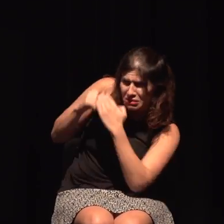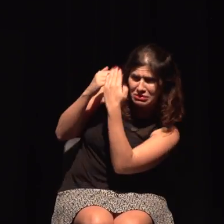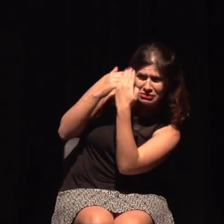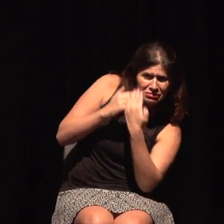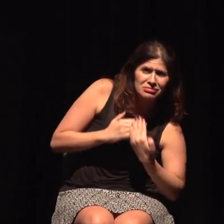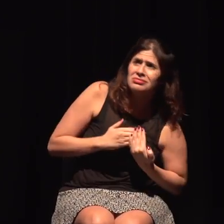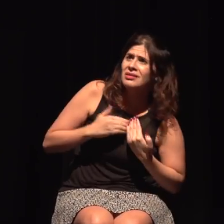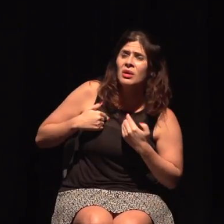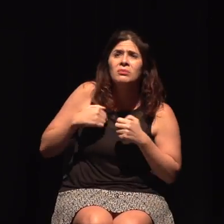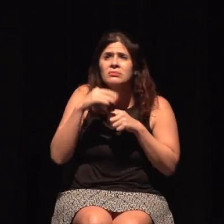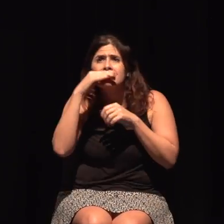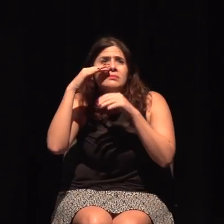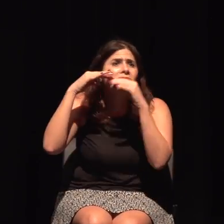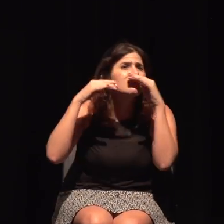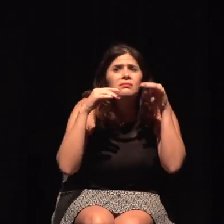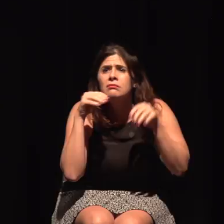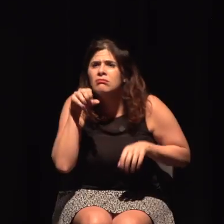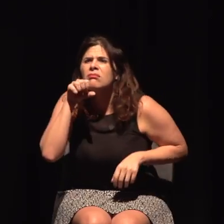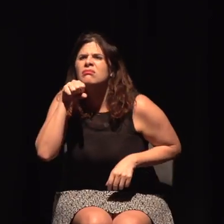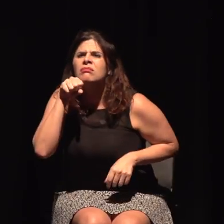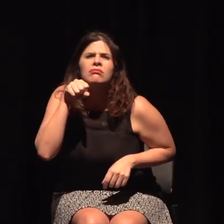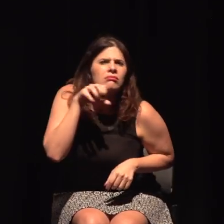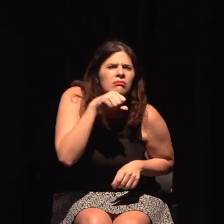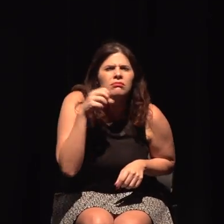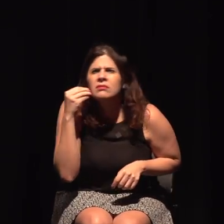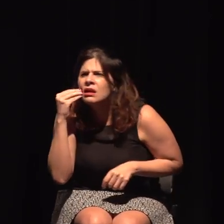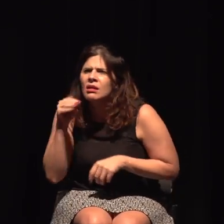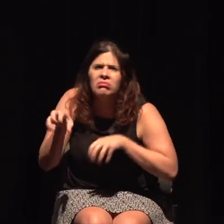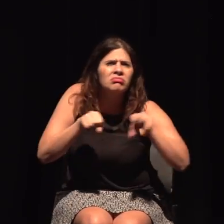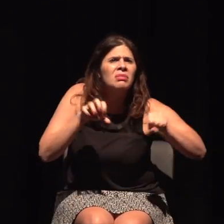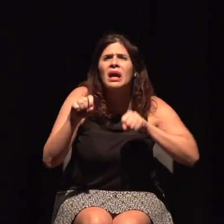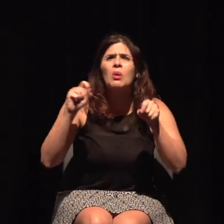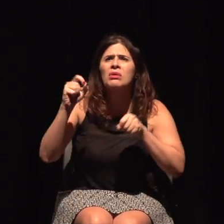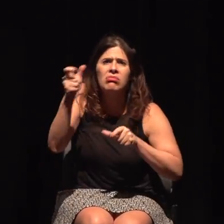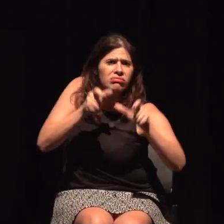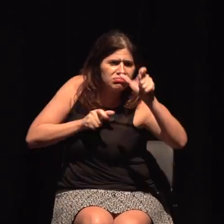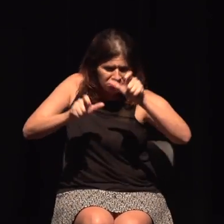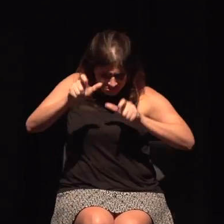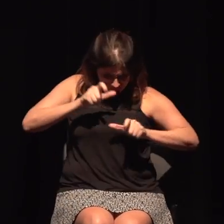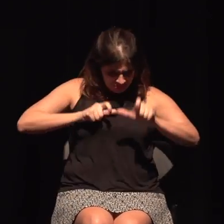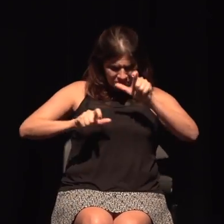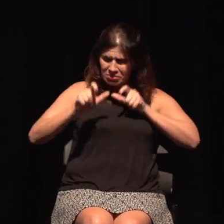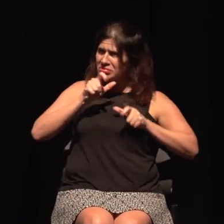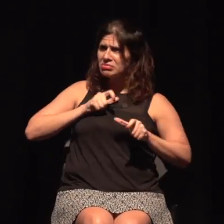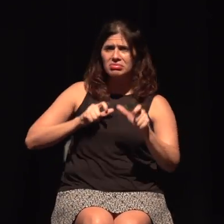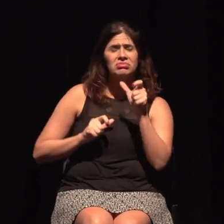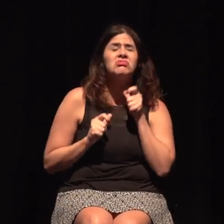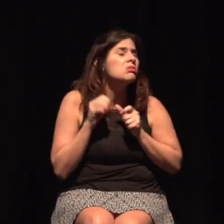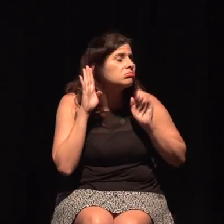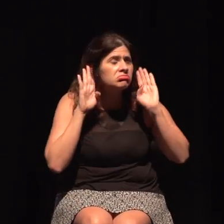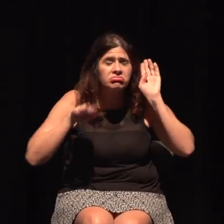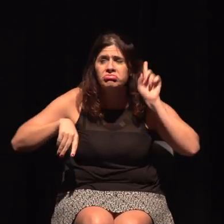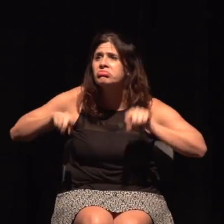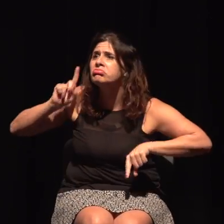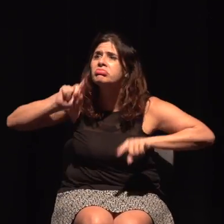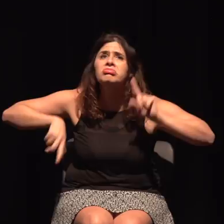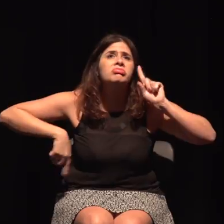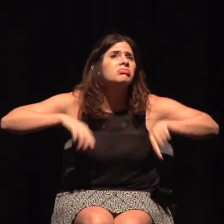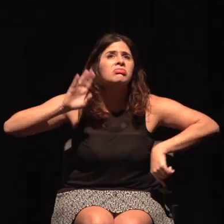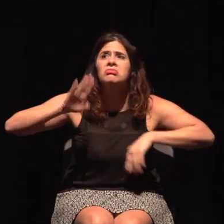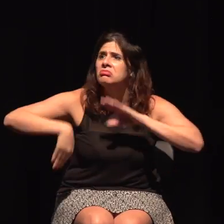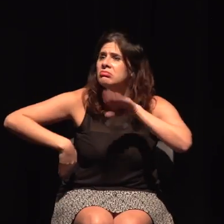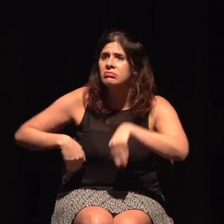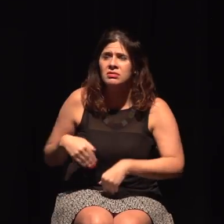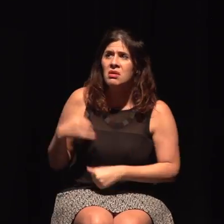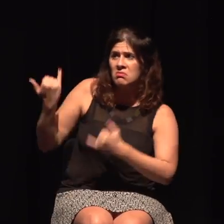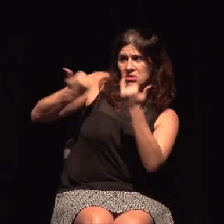autor deveria estar aqui, eu apenas farejo o que me atiram, não dou nem testemunho nem ouvidos, me disseram